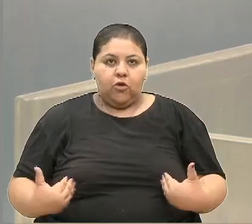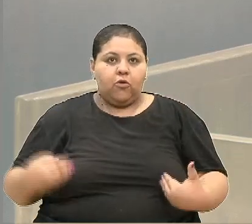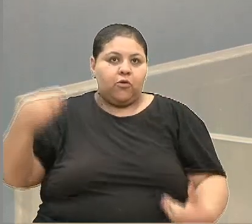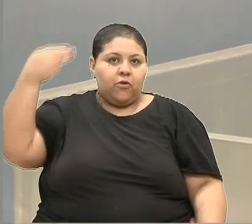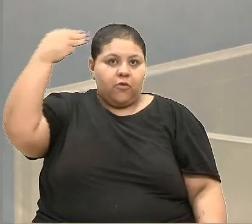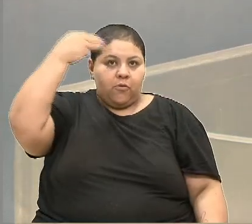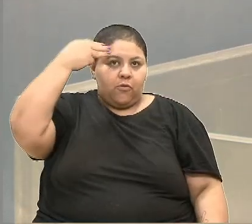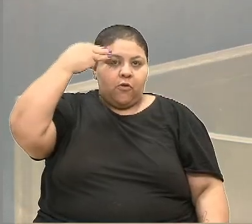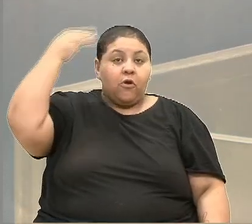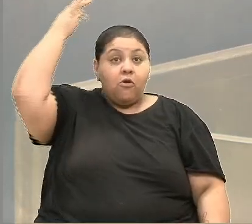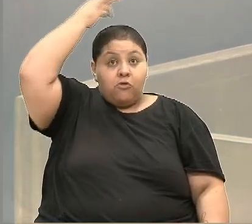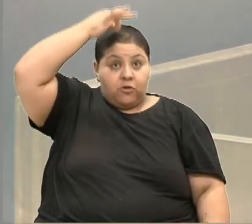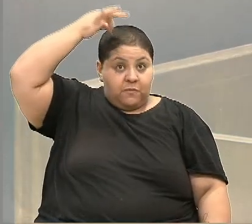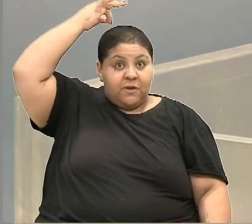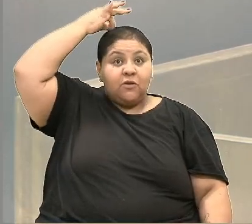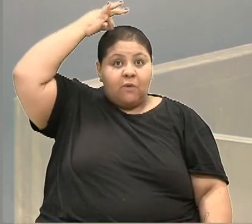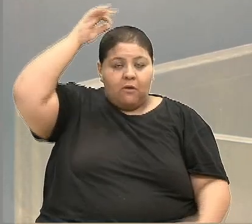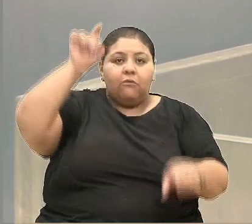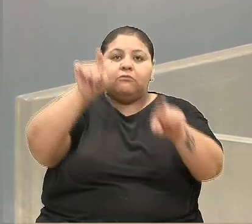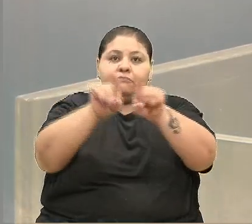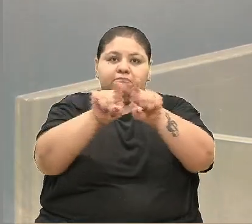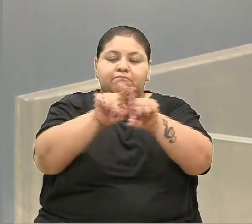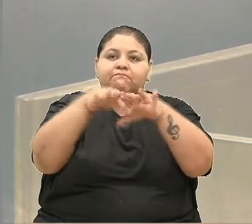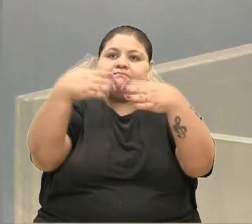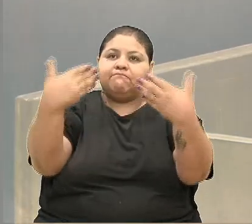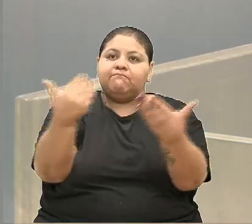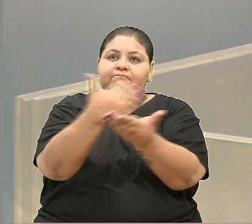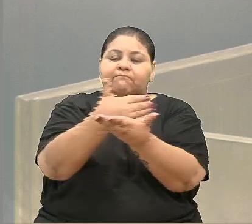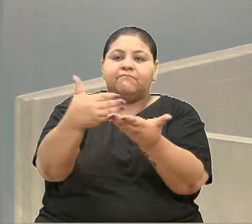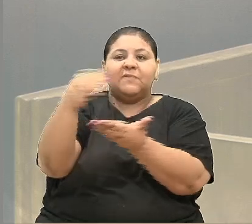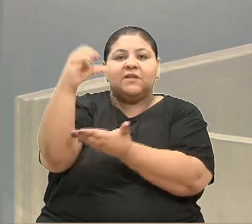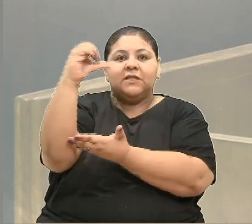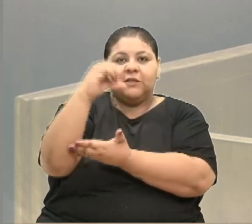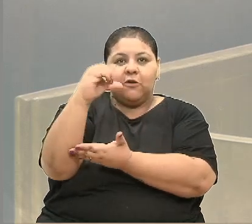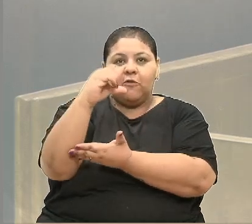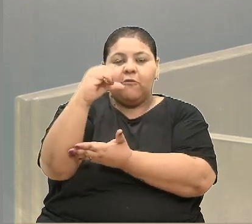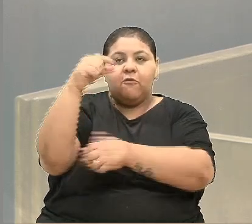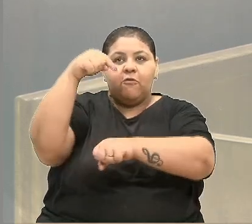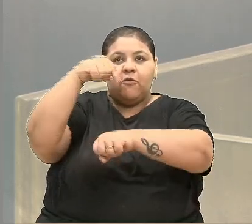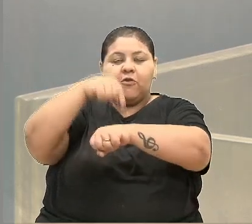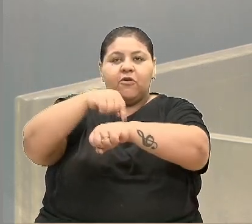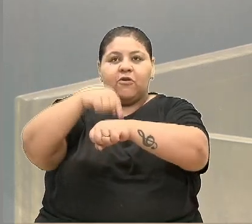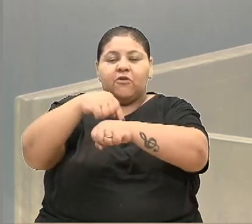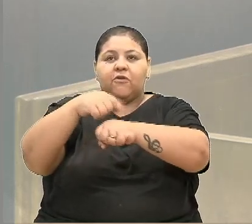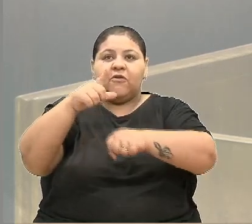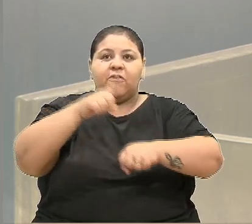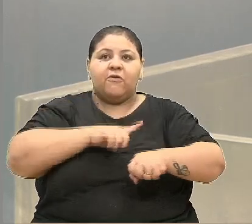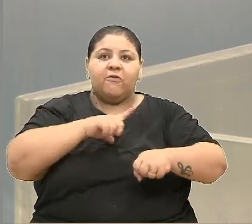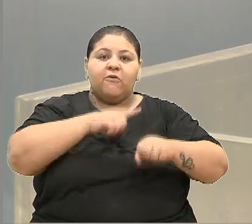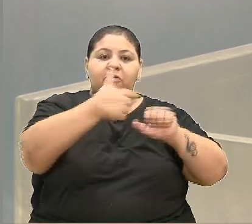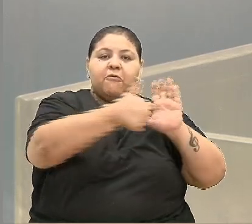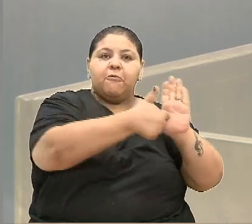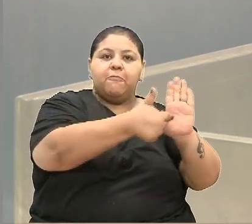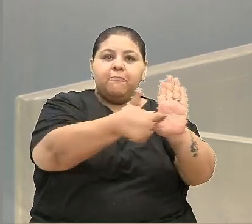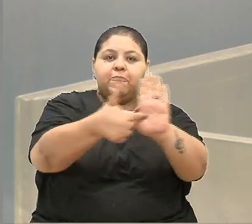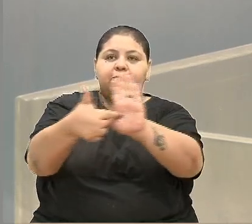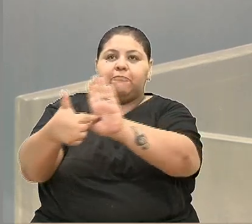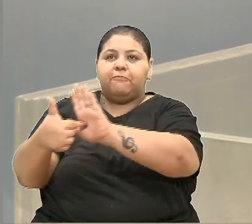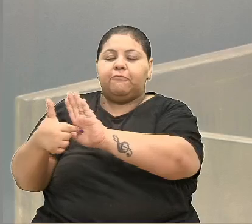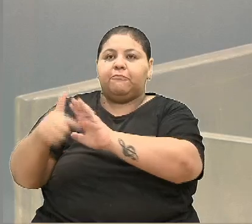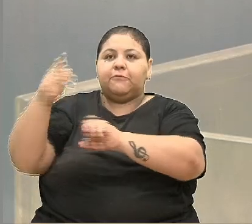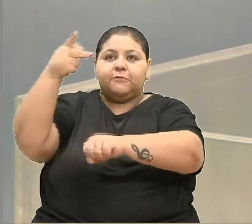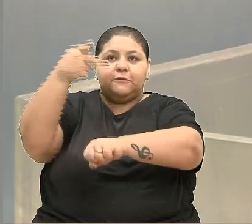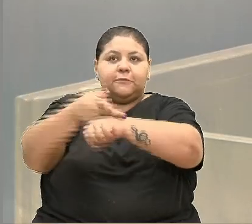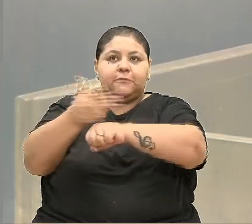mental e espiritual. Então, ela vai iniciar às 9 horas. Nós vamos ter uma exposição de produtos